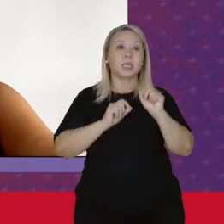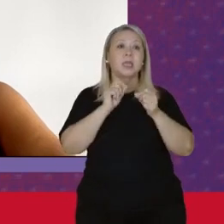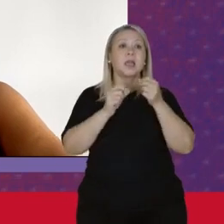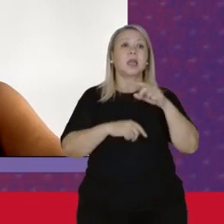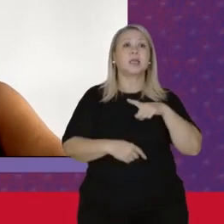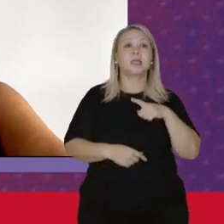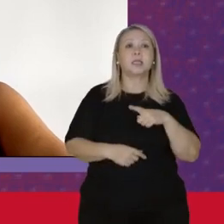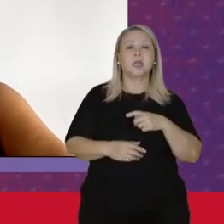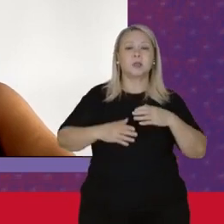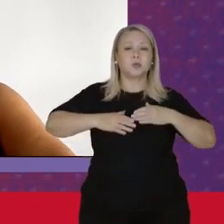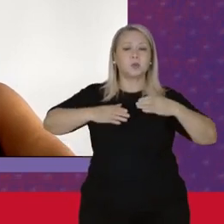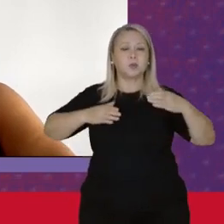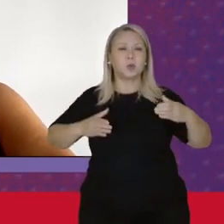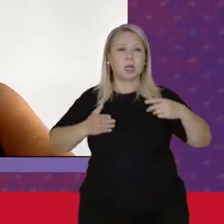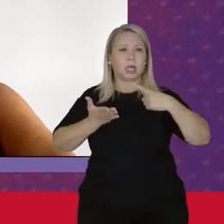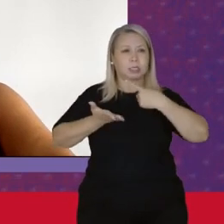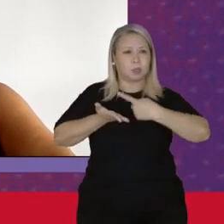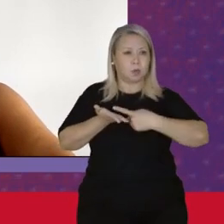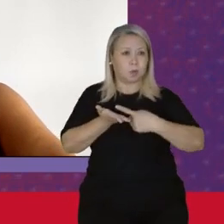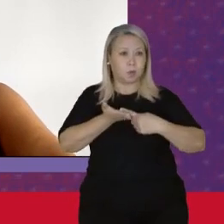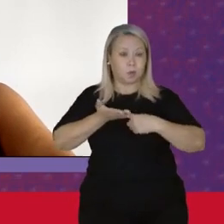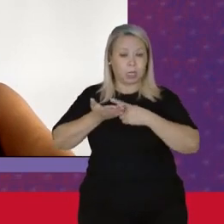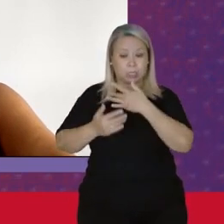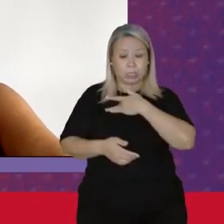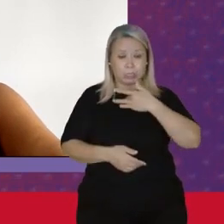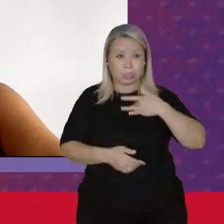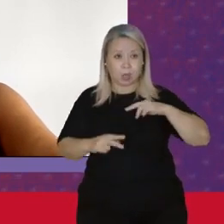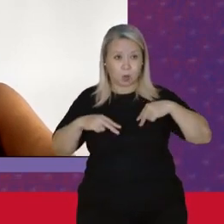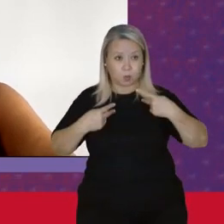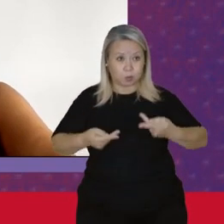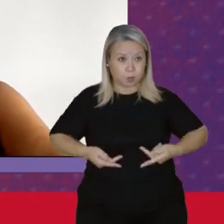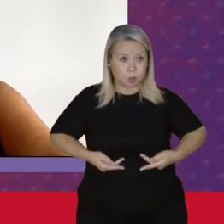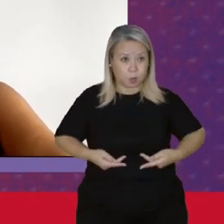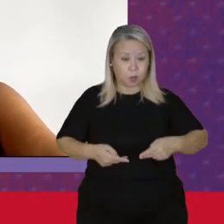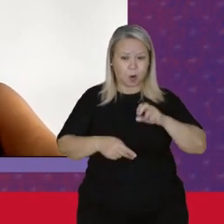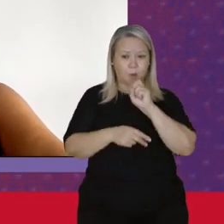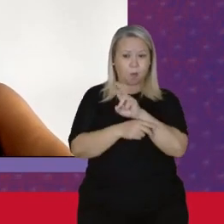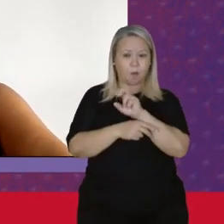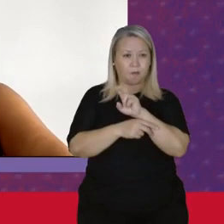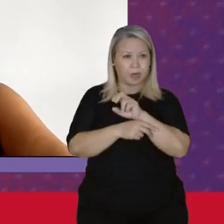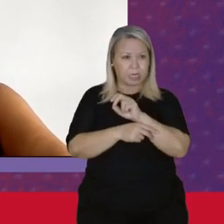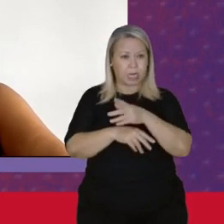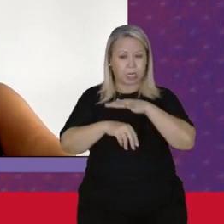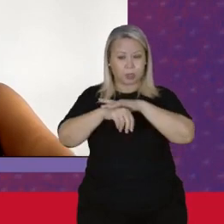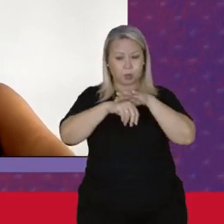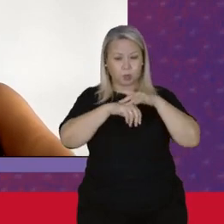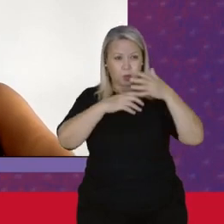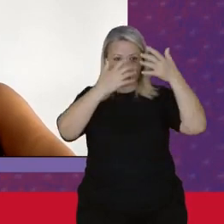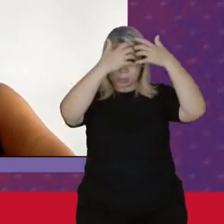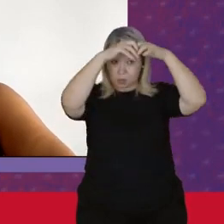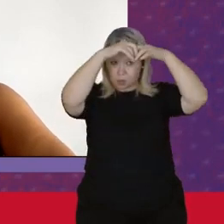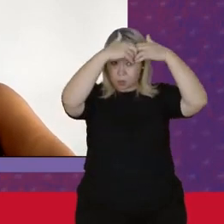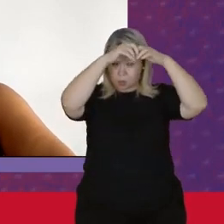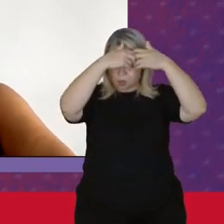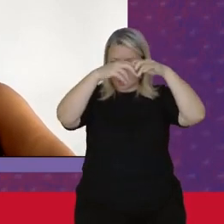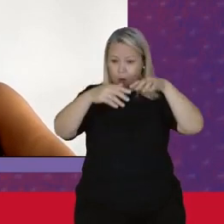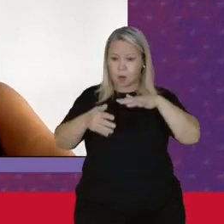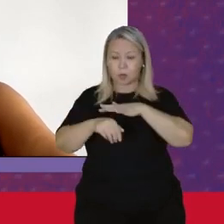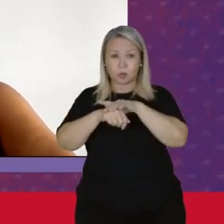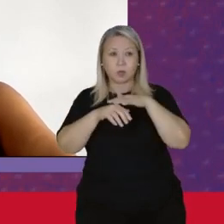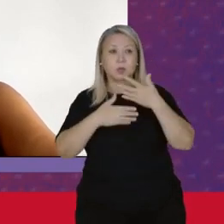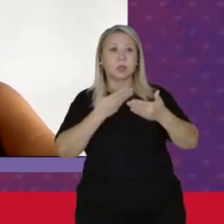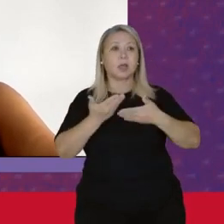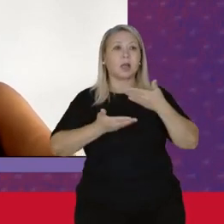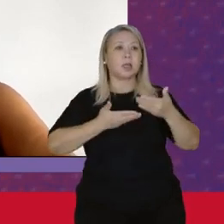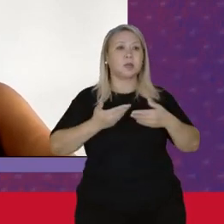um grande comprometimento da saúde humana por intoxicações, doenças neurológicas, doenças relacionadas